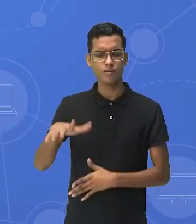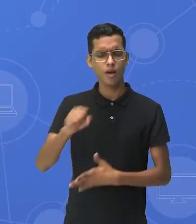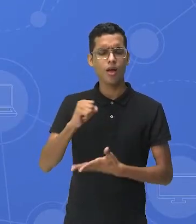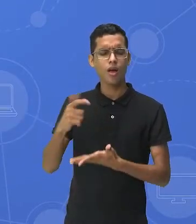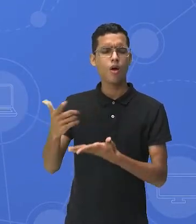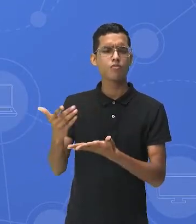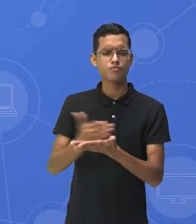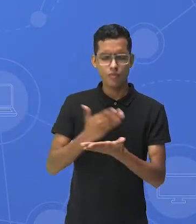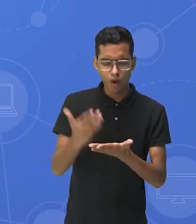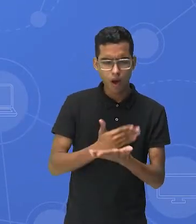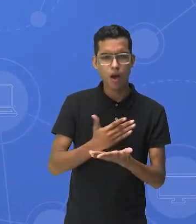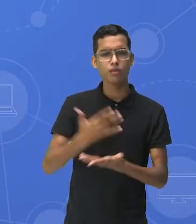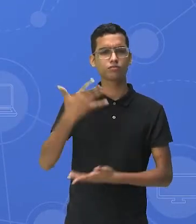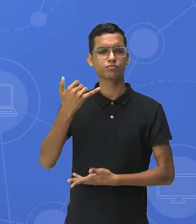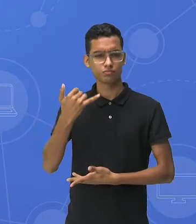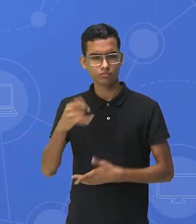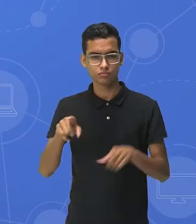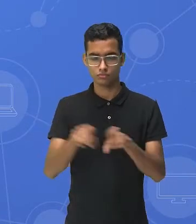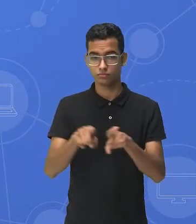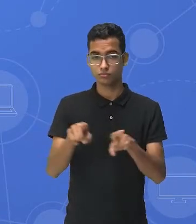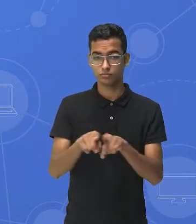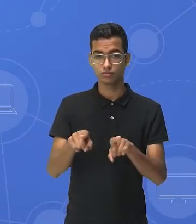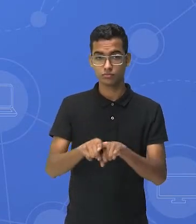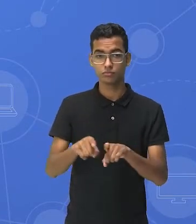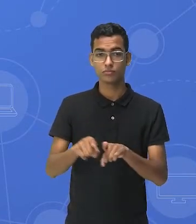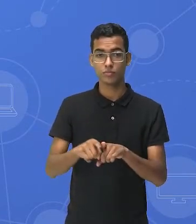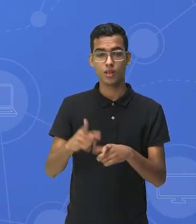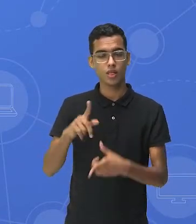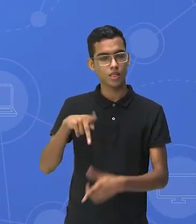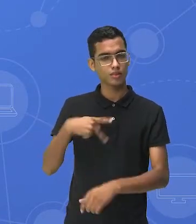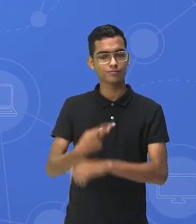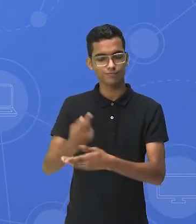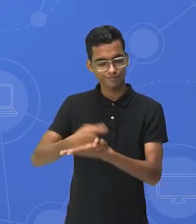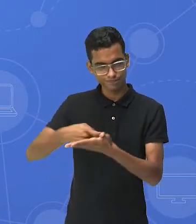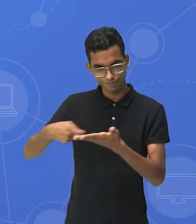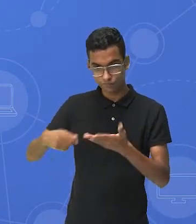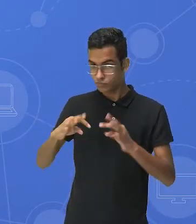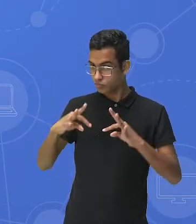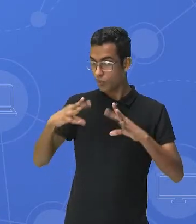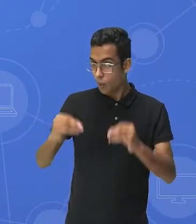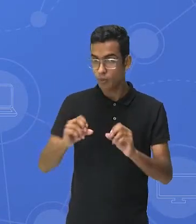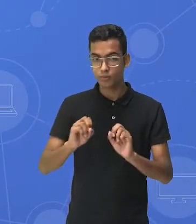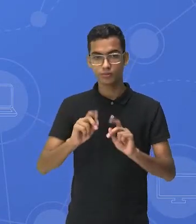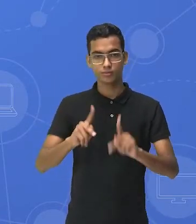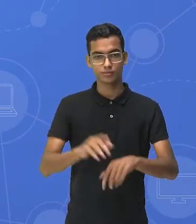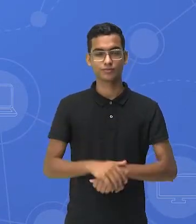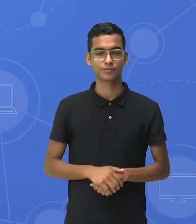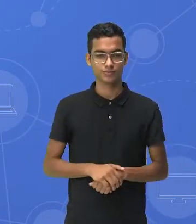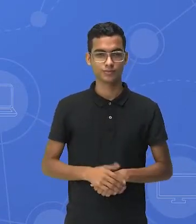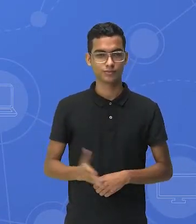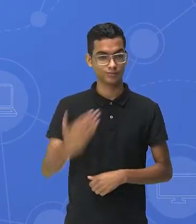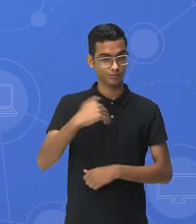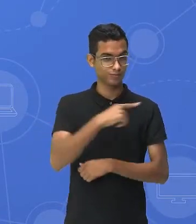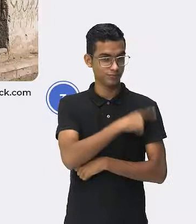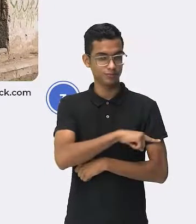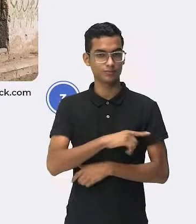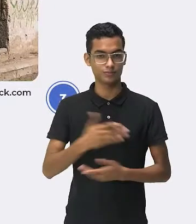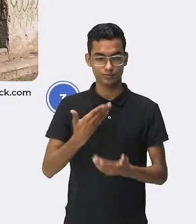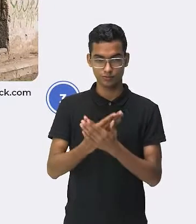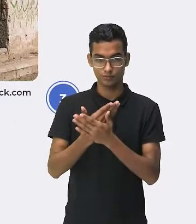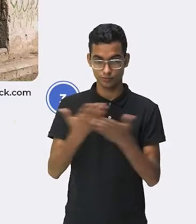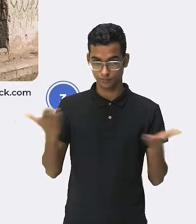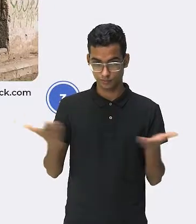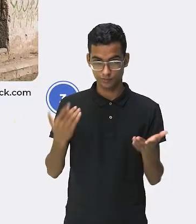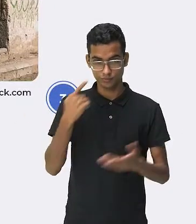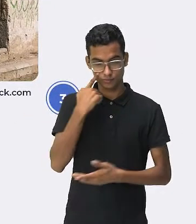sua caneta ou lápis e faça suas anotações. Então vem comigo primeiro ano para a aula de hoje, tá?